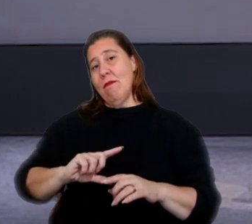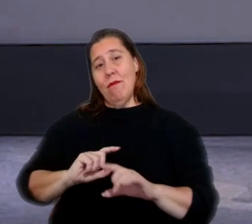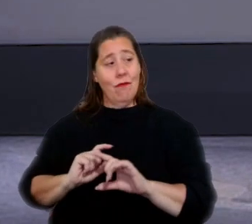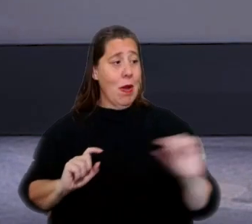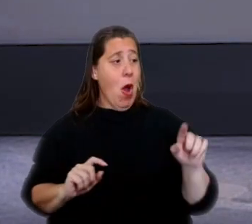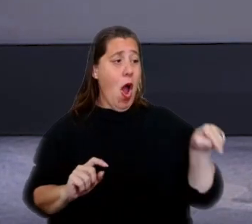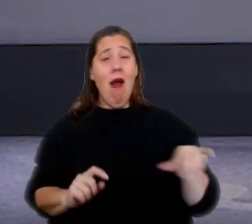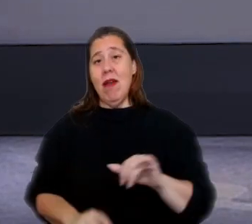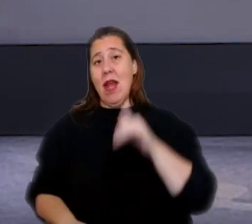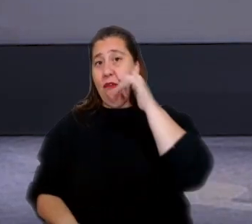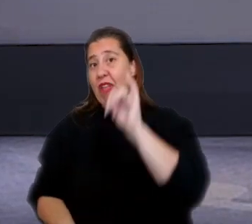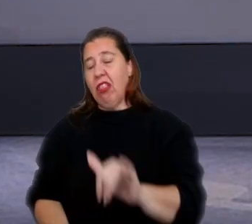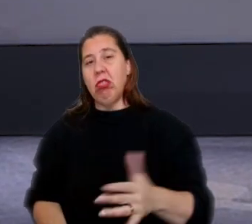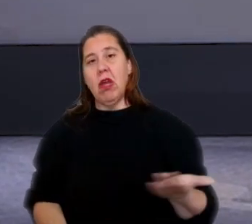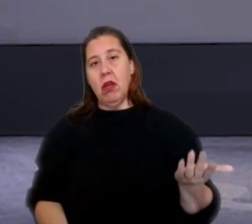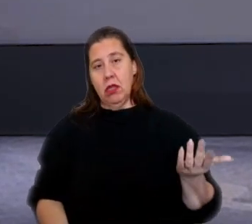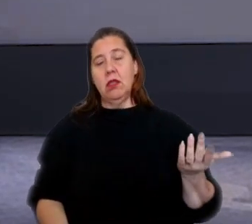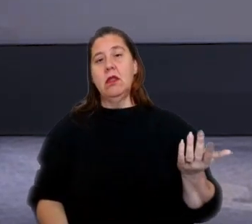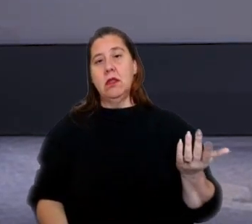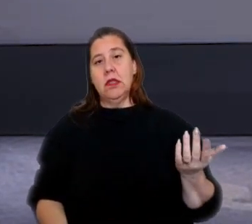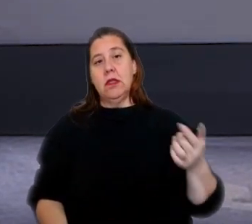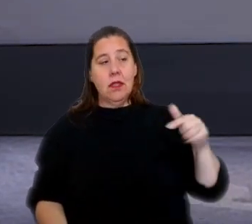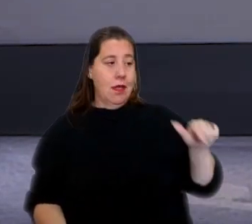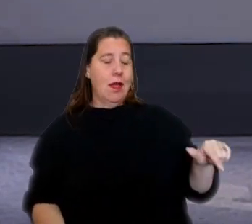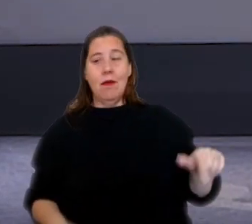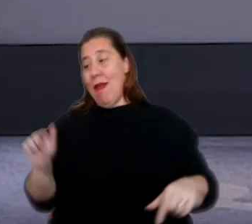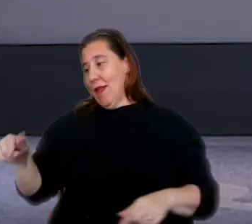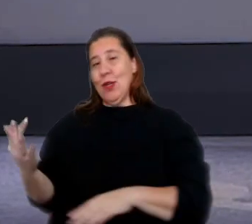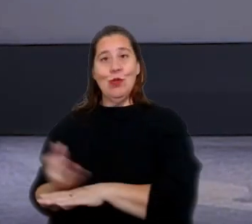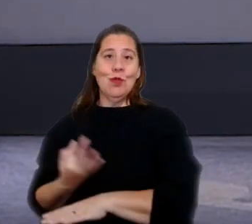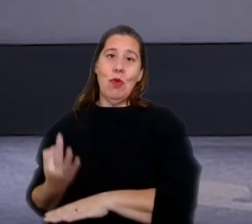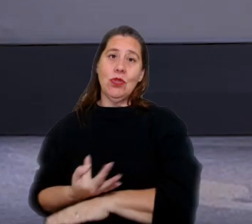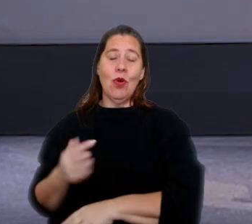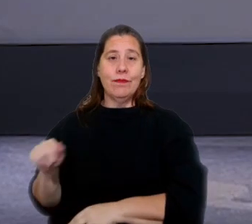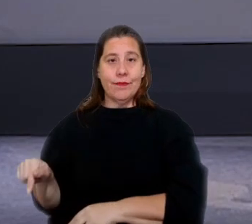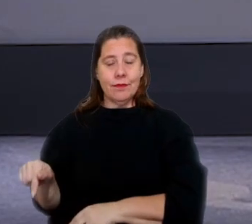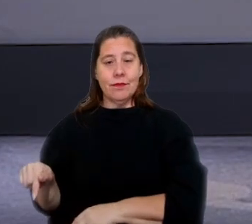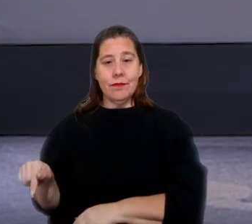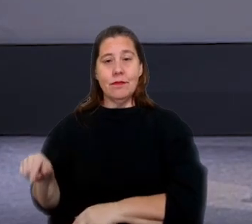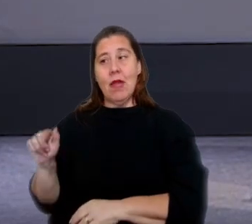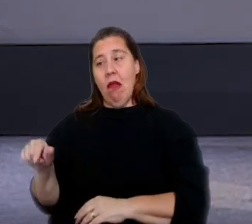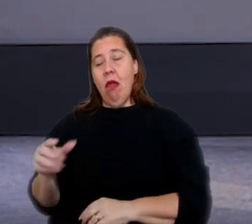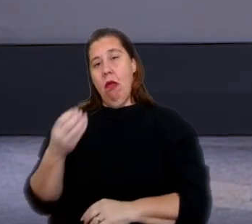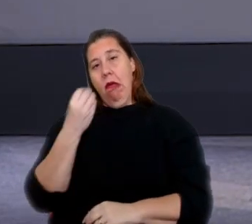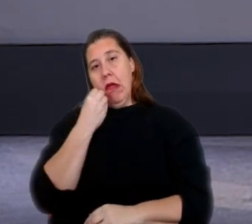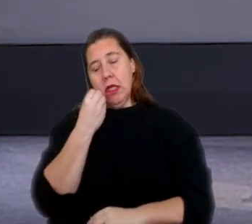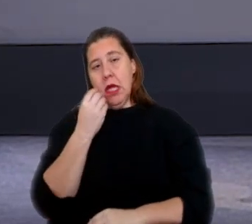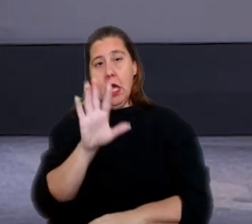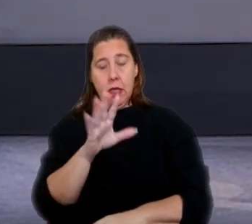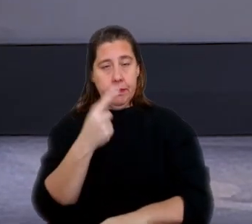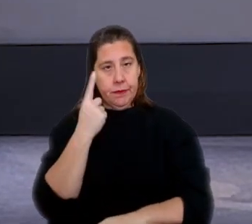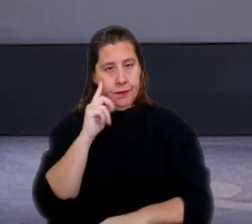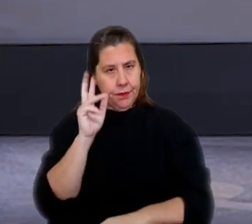vai para longe, né? Ele evita, é uma coisa que é isso que ele não suportou, né? E ele tenta,